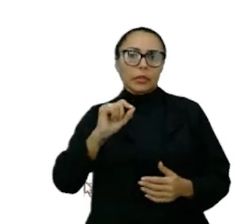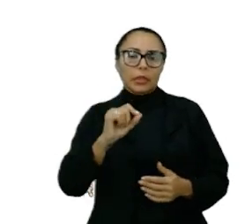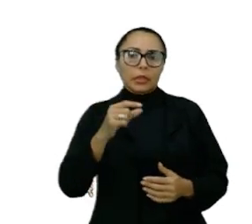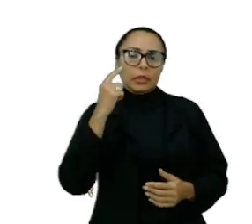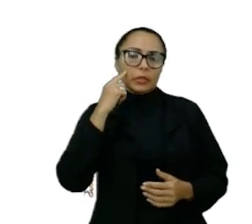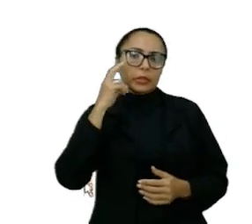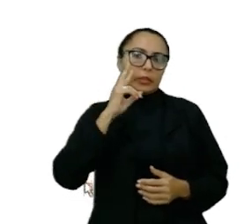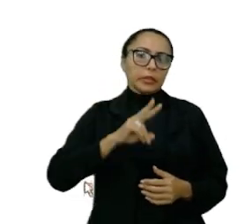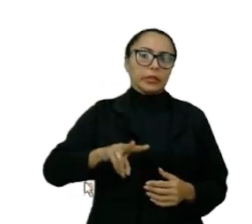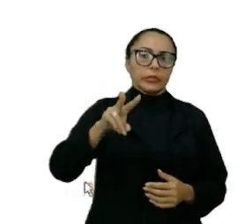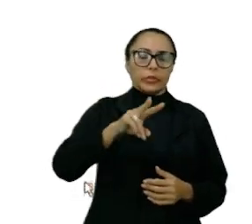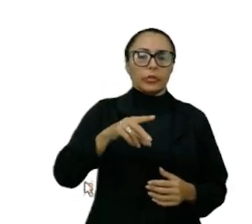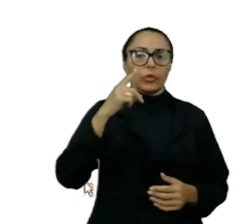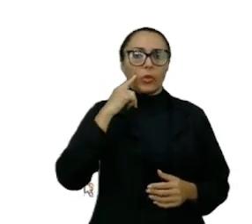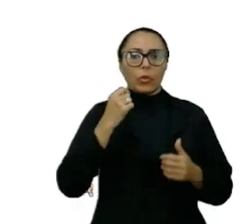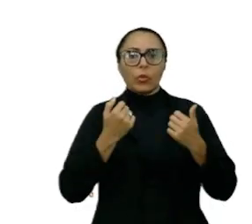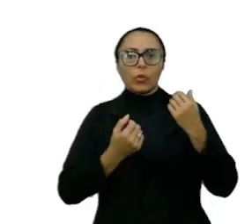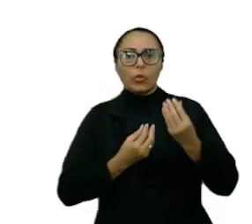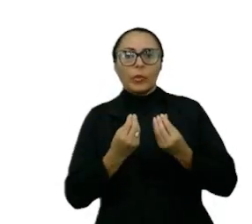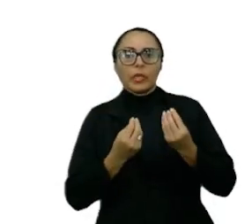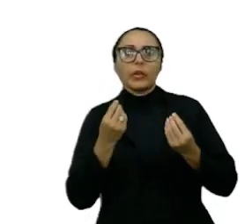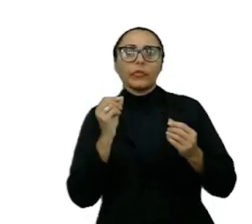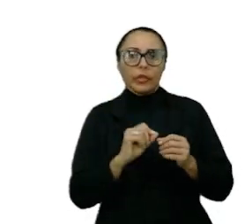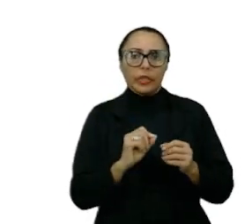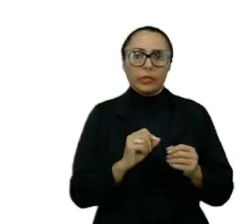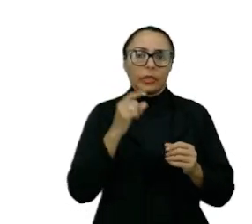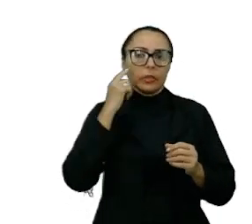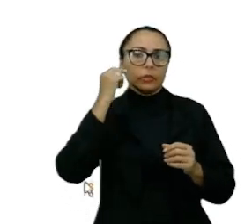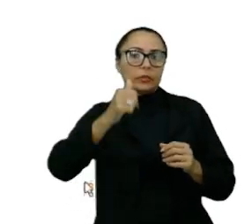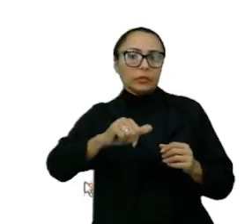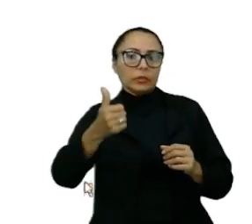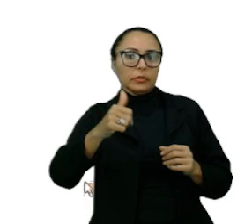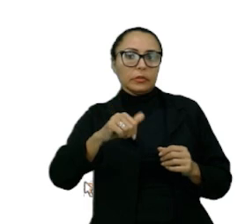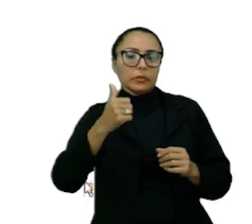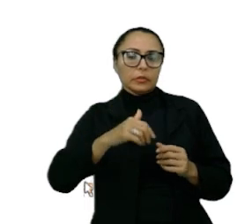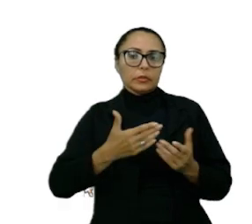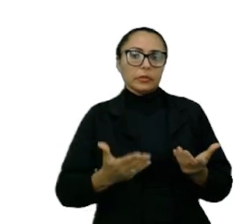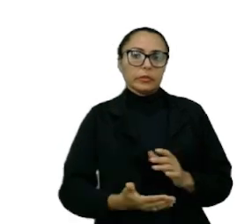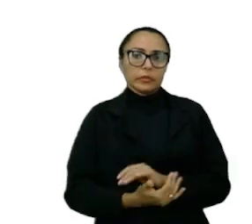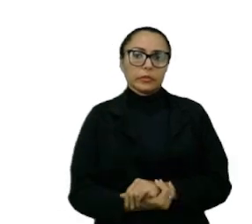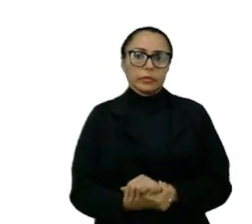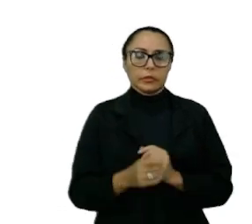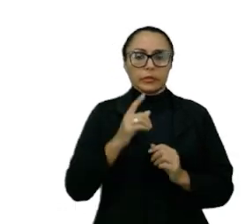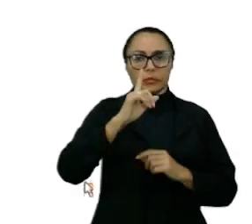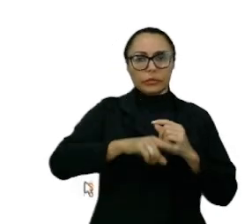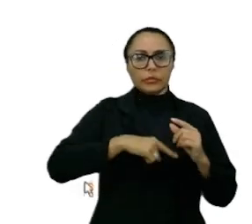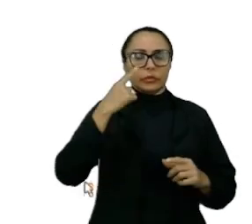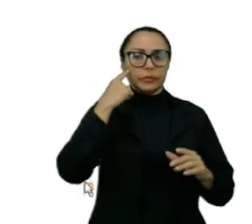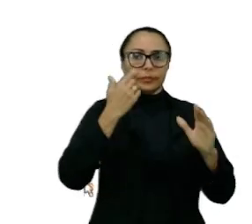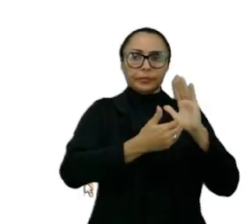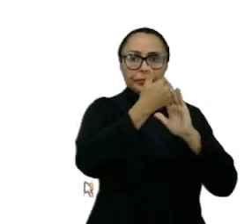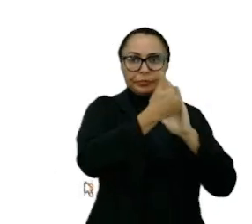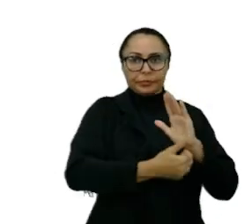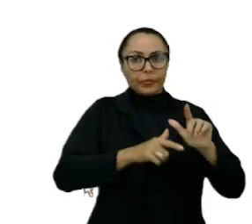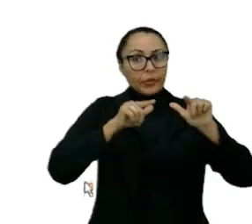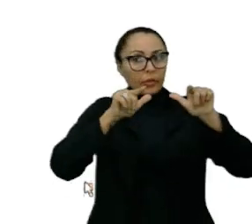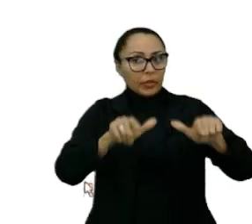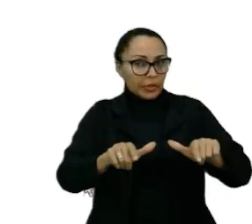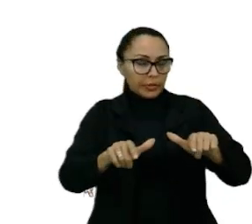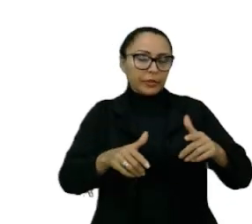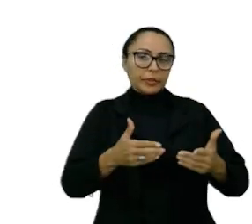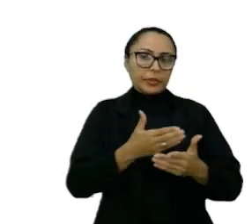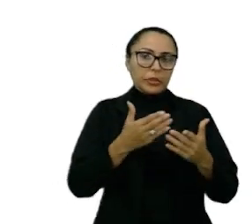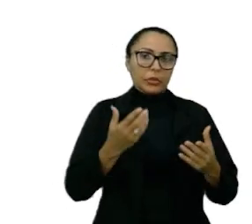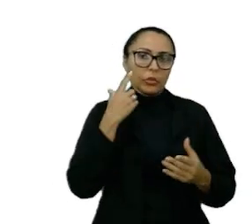viu como é que é feito, né, a análise do auditor, para depois ir para a certificação. Aqui você vai ver como é